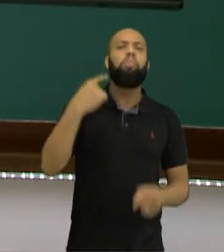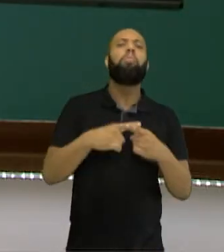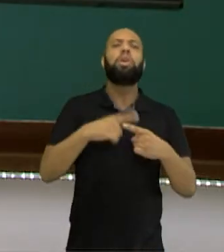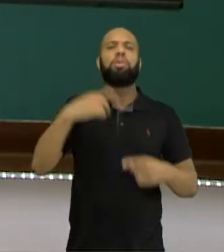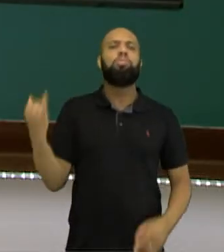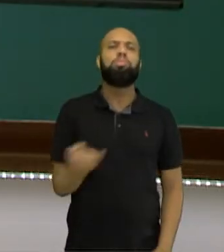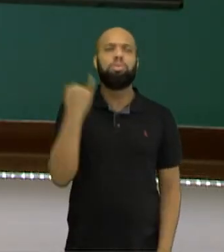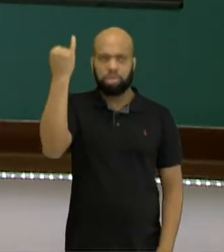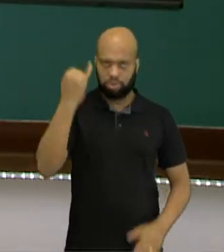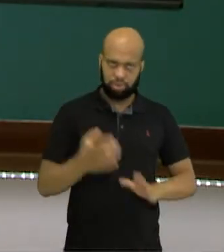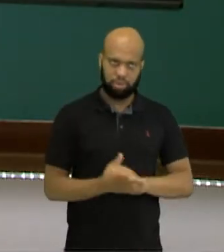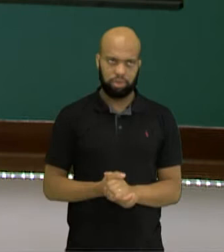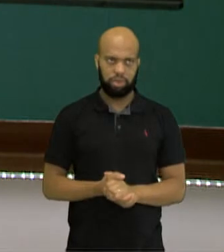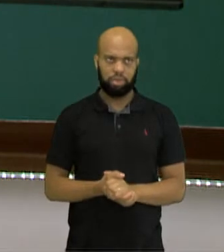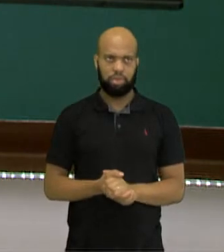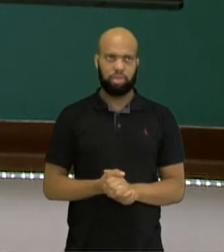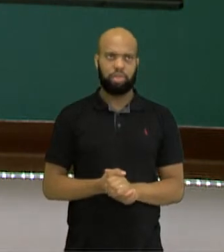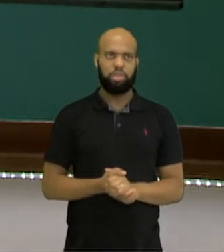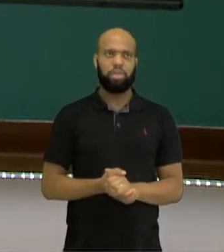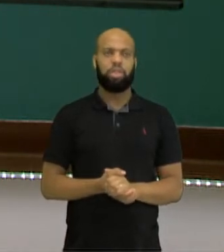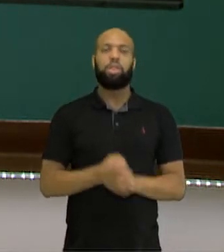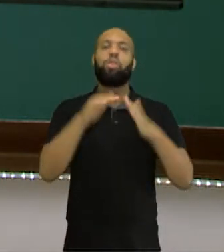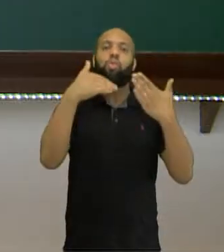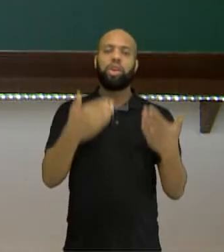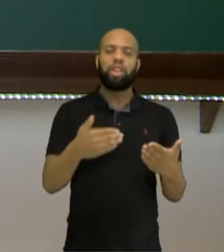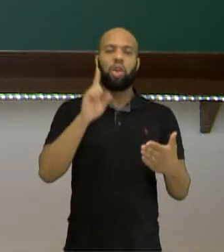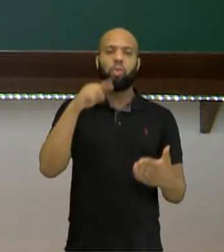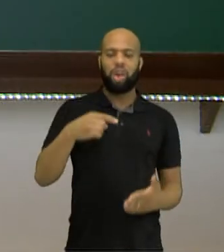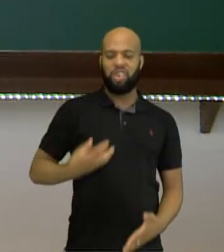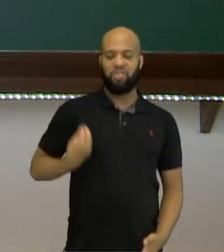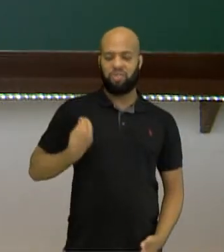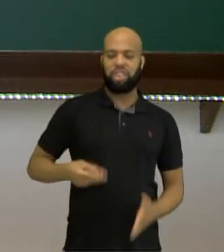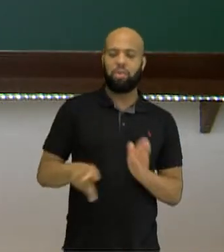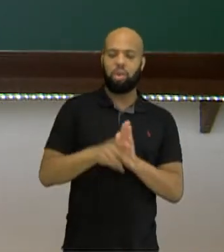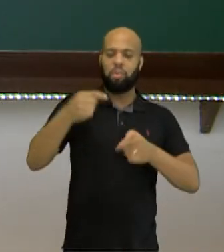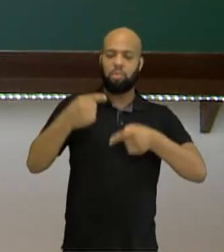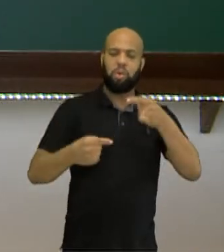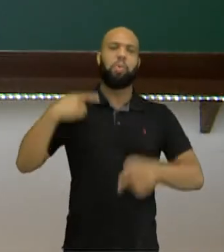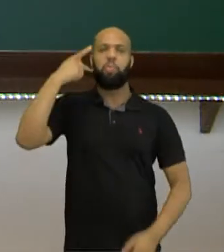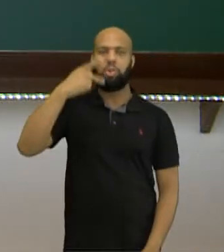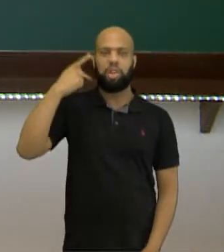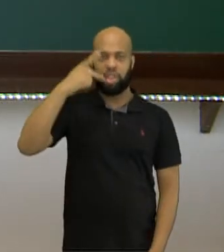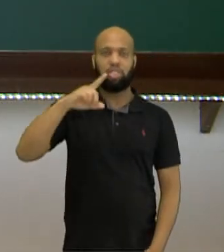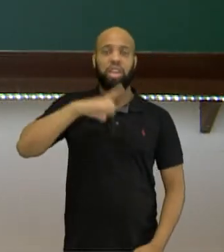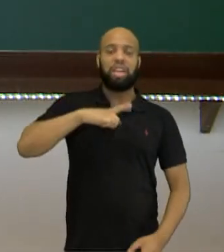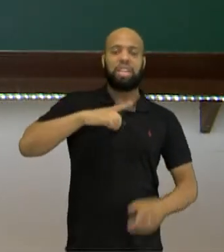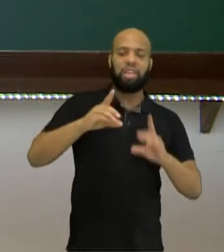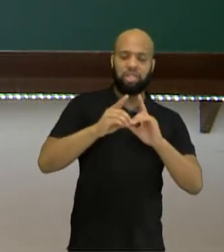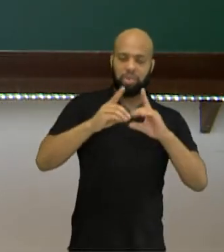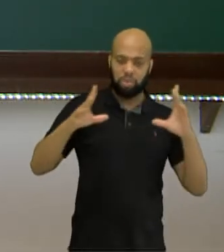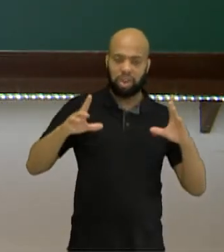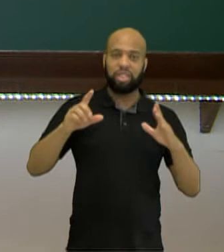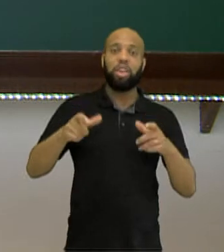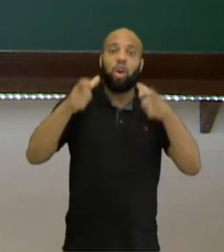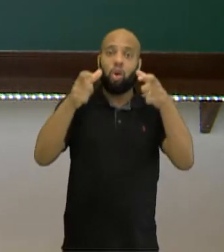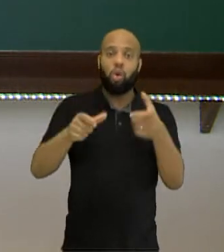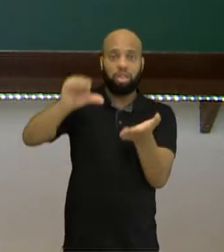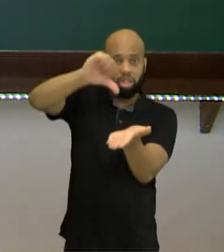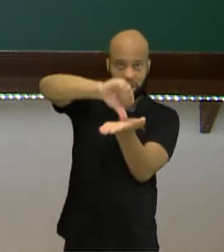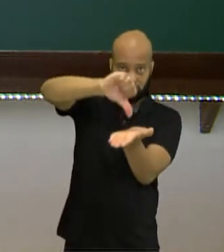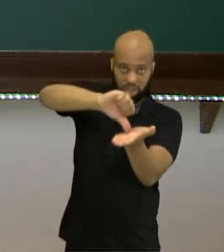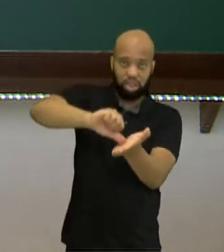comunicar e a nós vamos chegar na vida pública a vida política tens a democracia ateniense